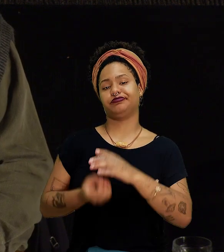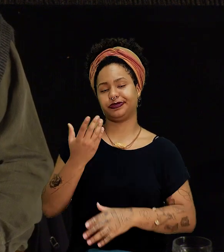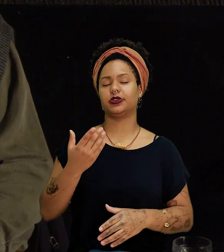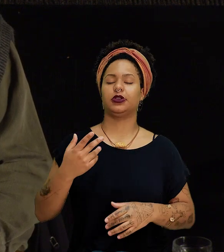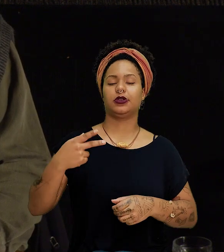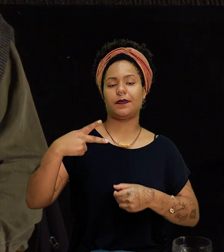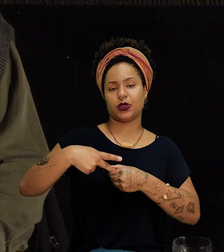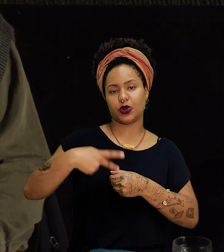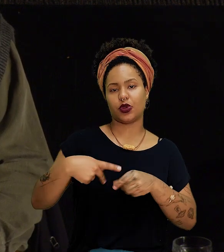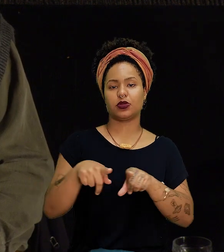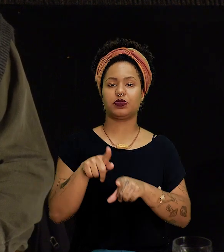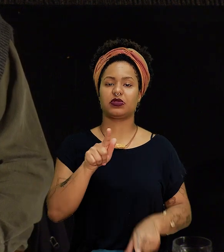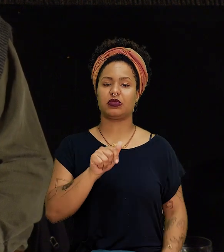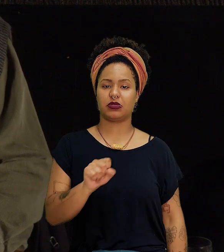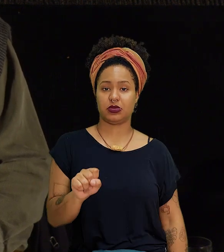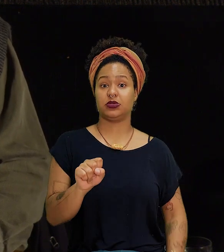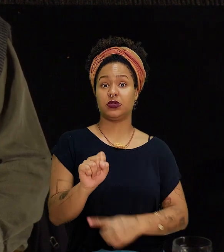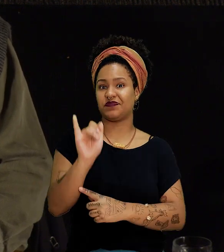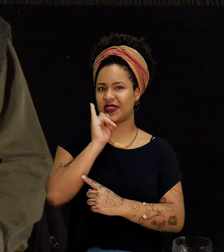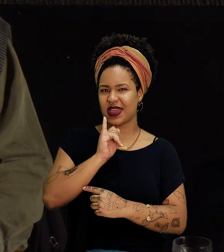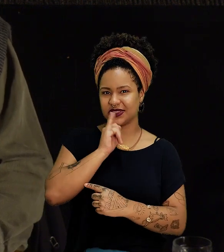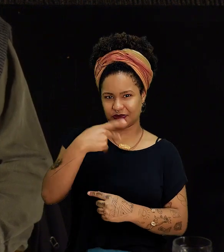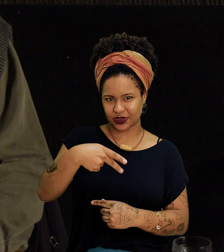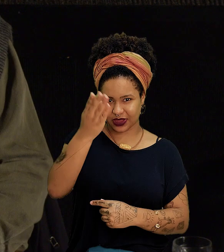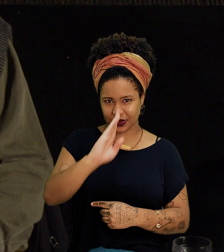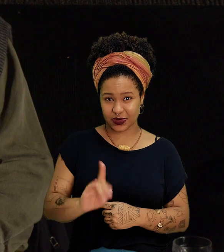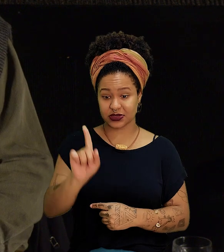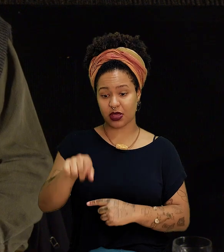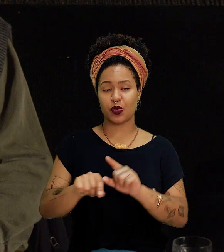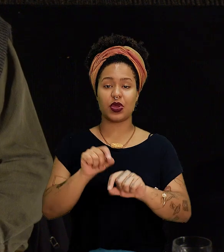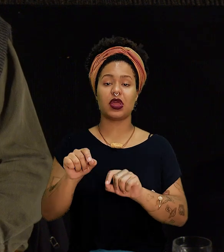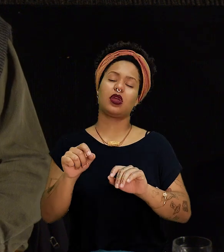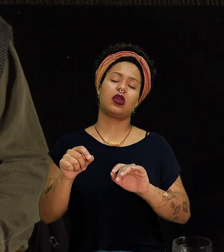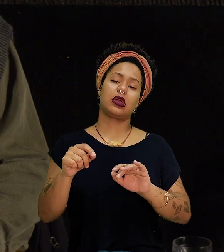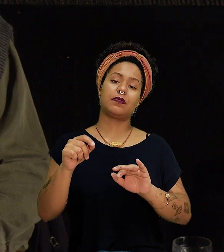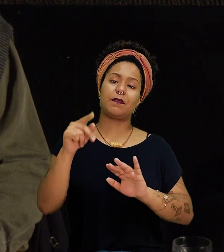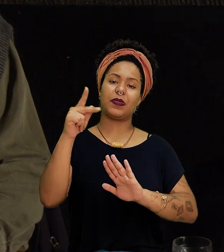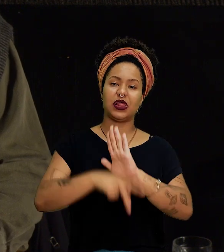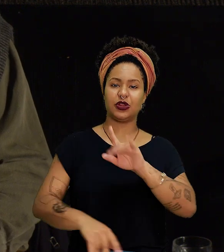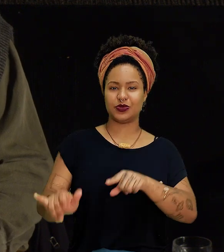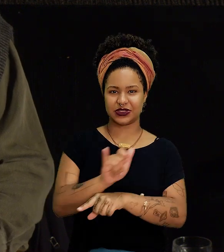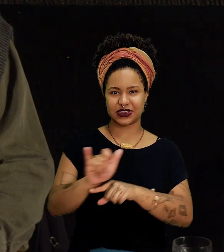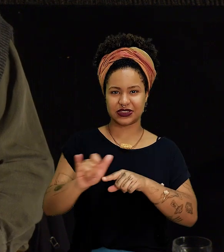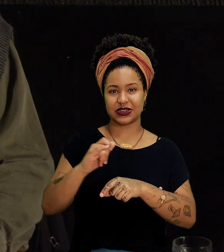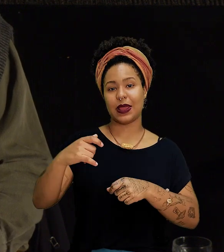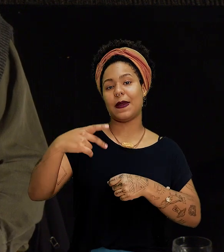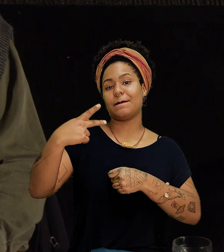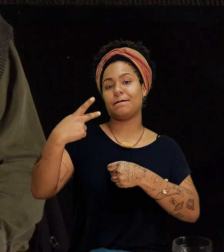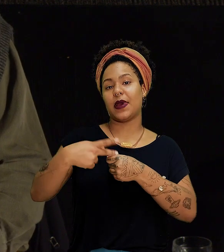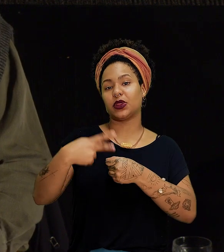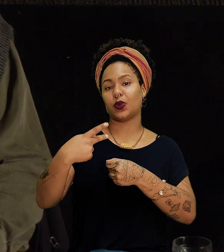e gás. Um exemplo, no caso brasileiro, é o plano estratégico da Petrobras para o